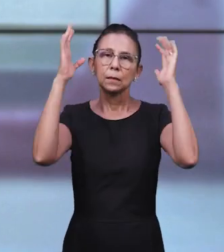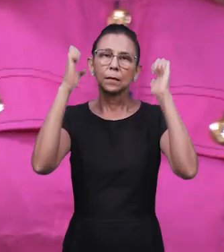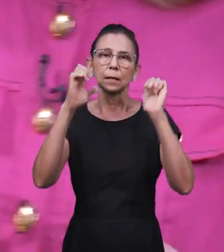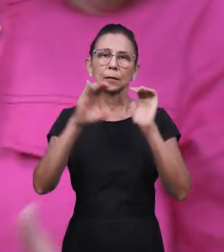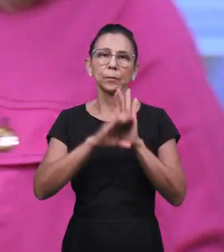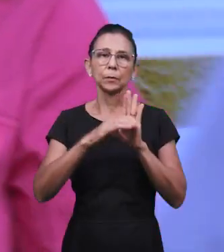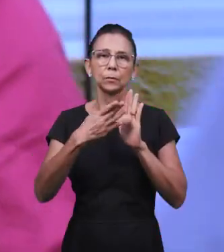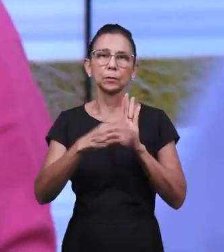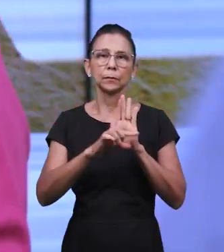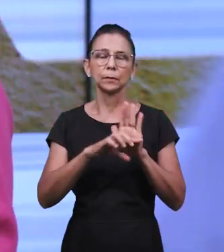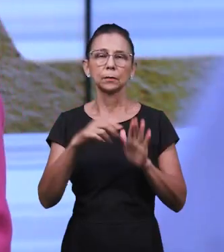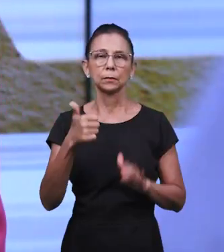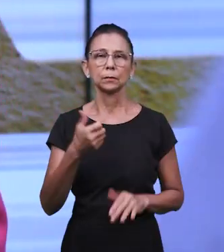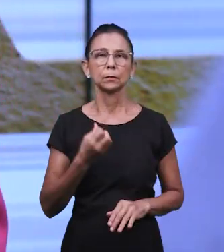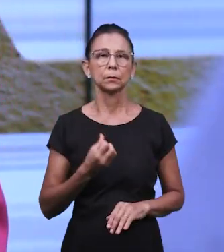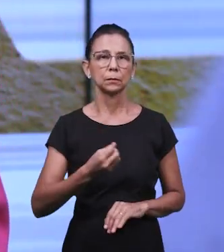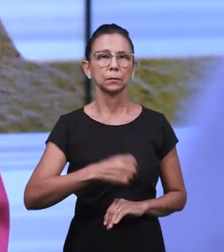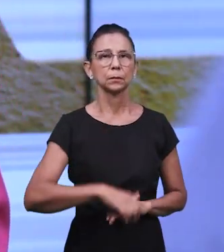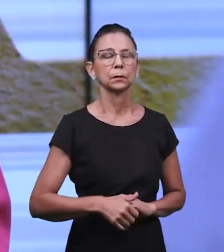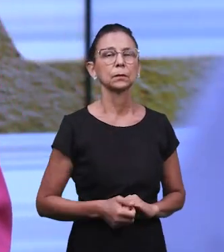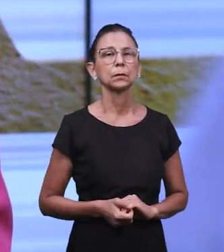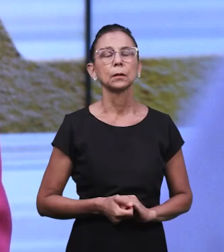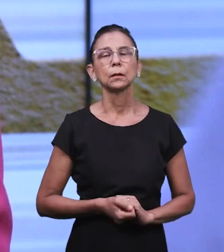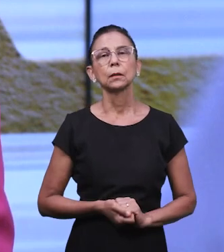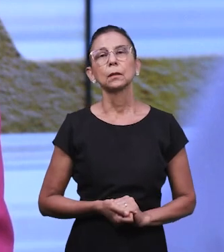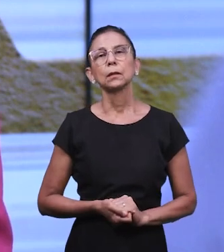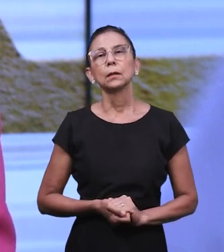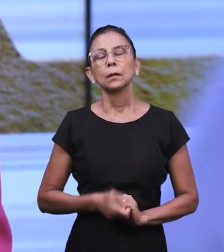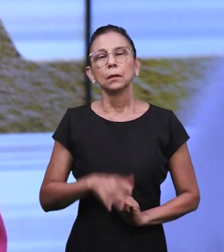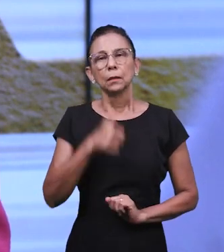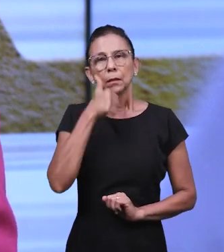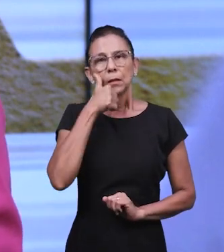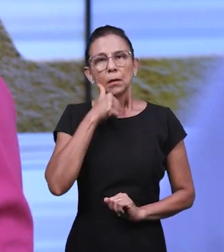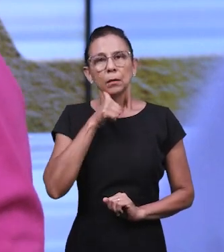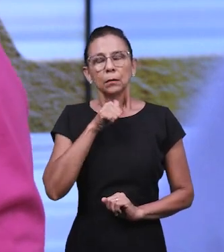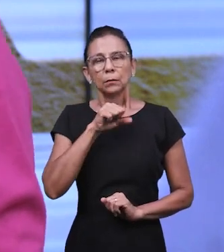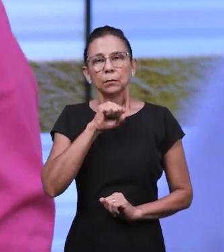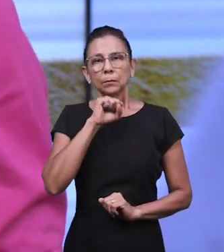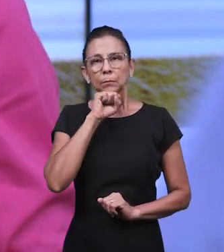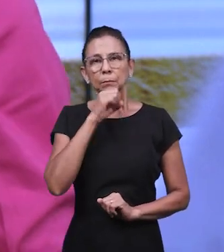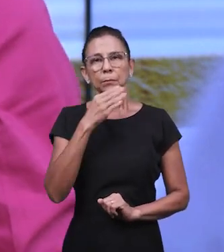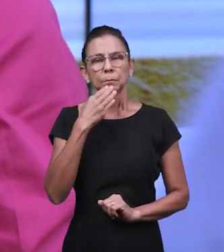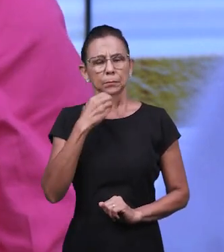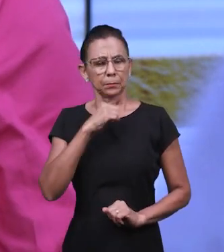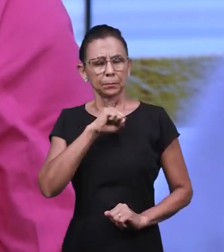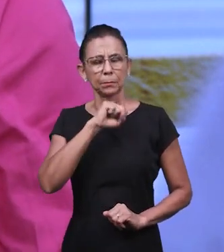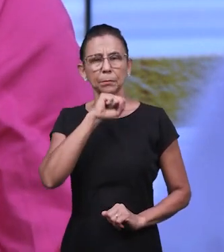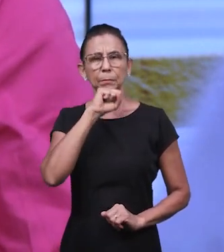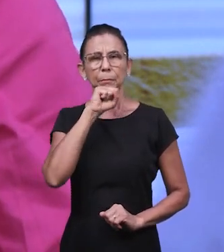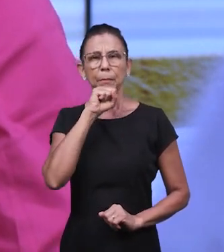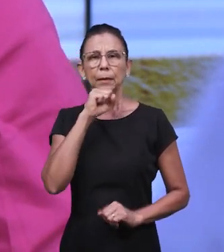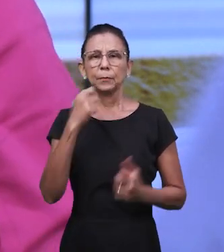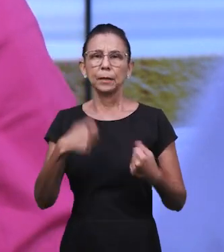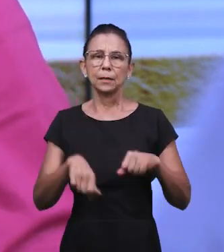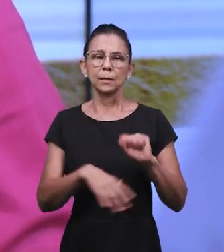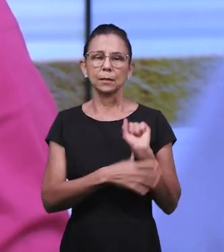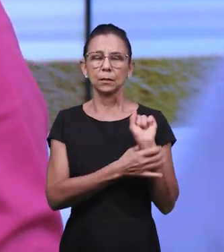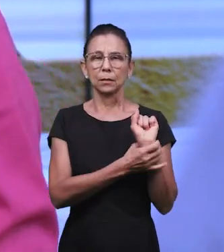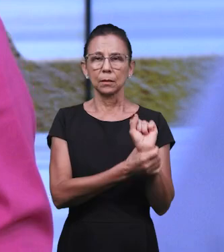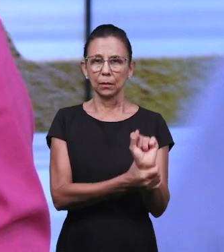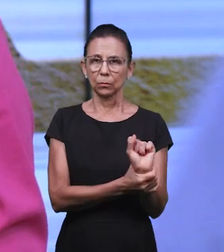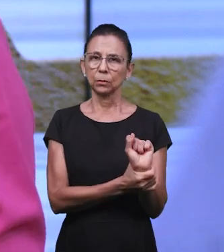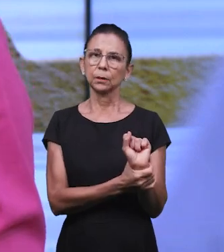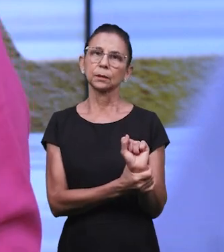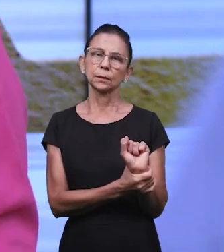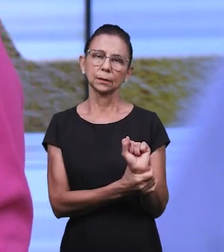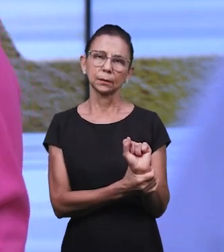16. Pai, mãe, uma autoridade com firmeza e segurança não se opõe ao amor e à conexão que deve